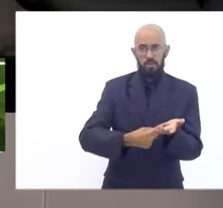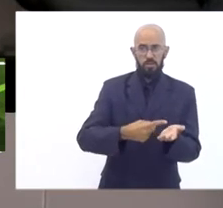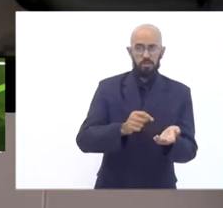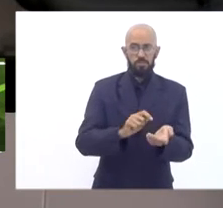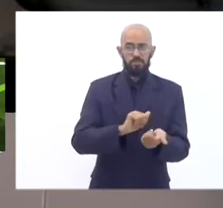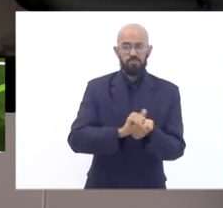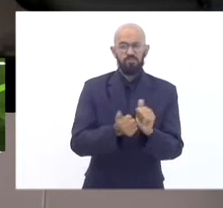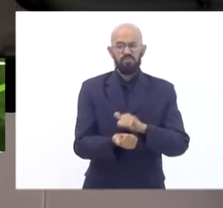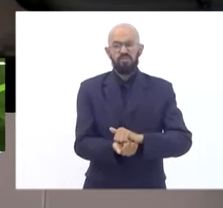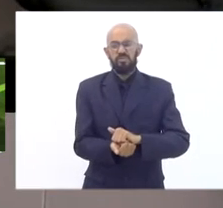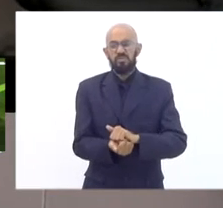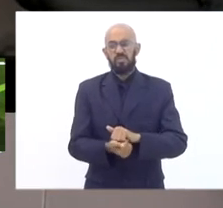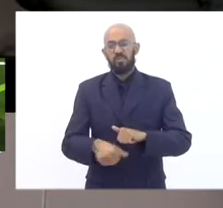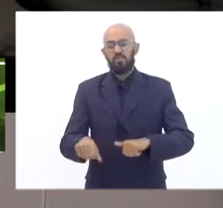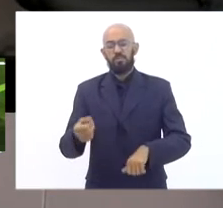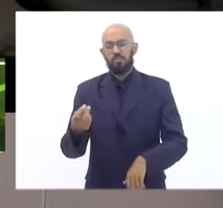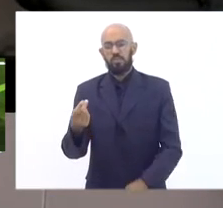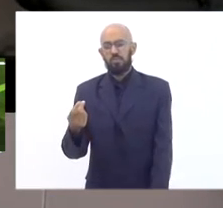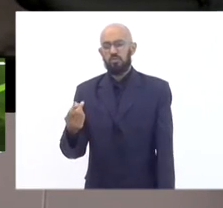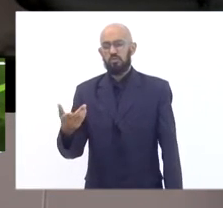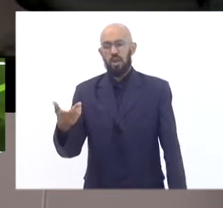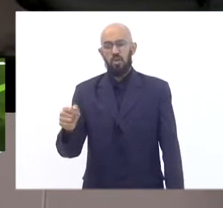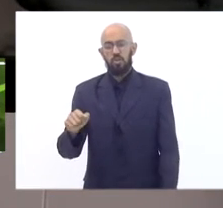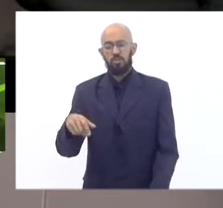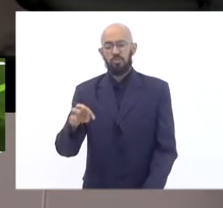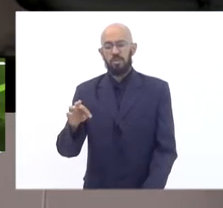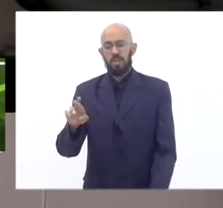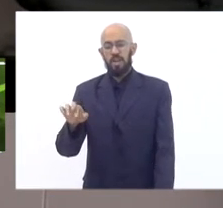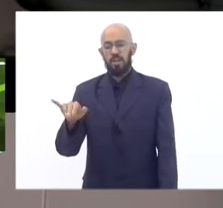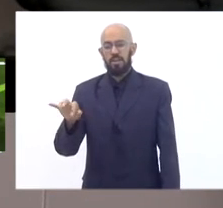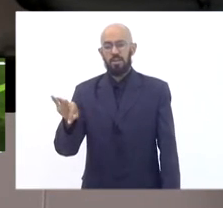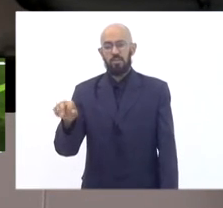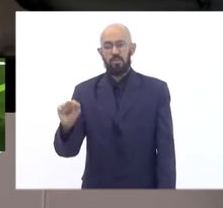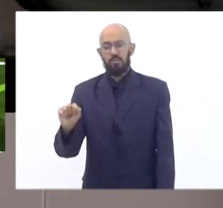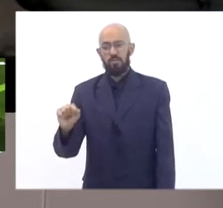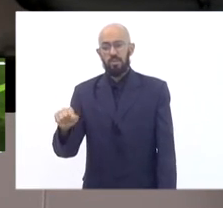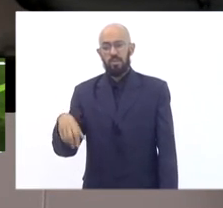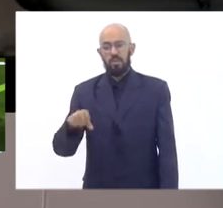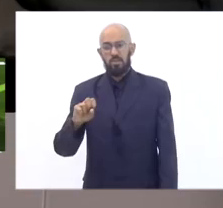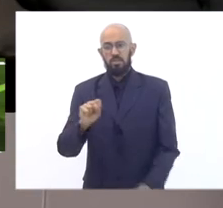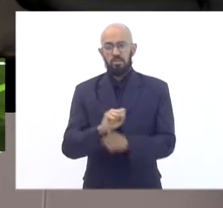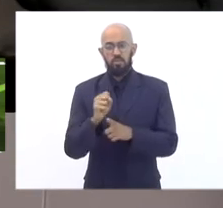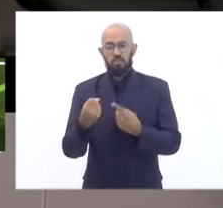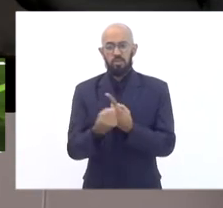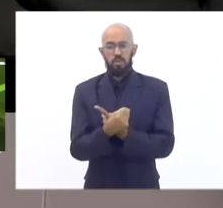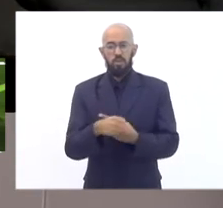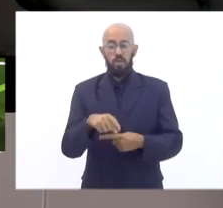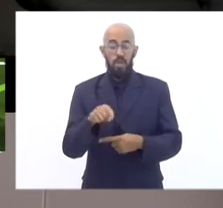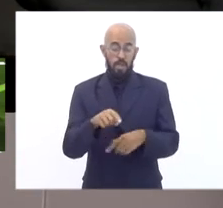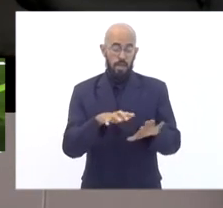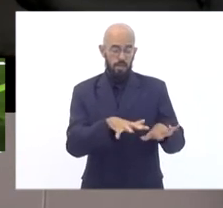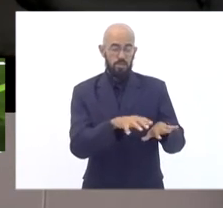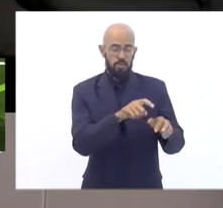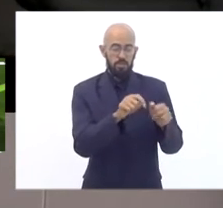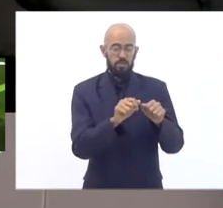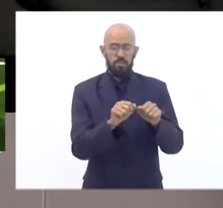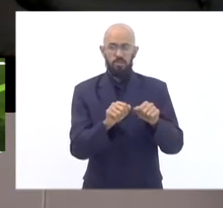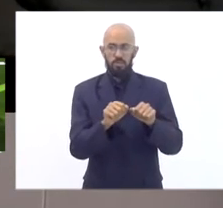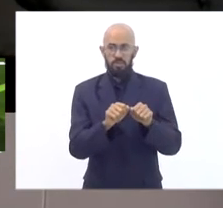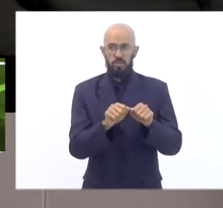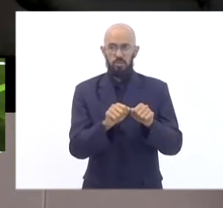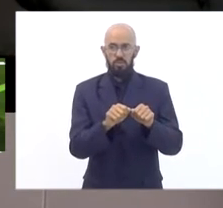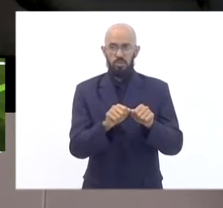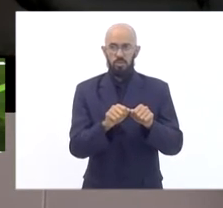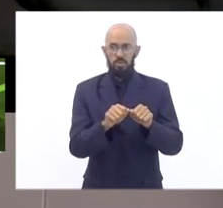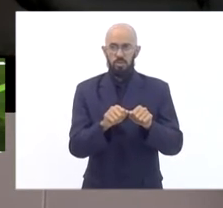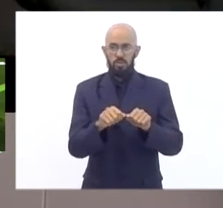nova tarifa ferroviária social na forma da Lei Estadual 6.700. É o que estamos fazendo, de modo a proporcionar